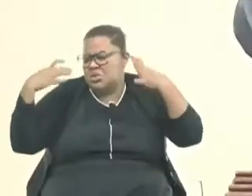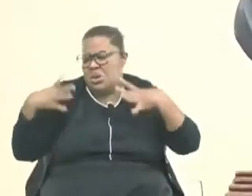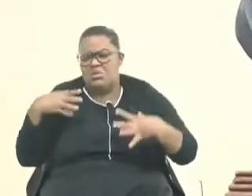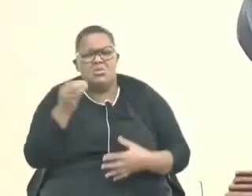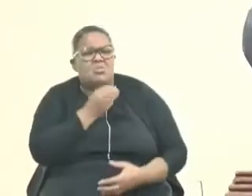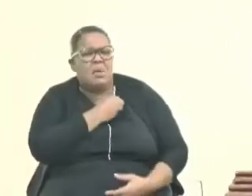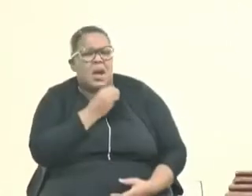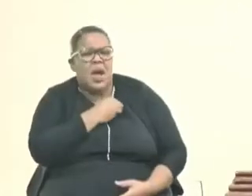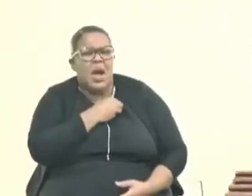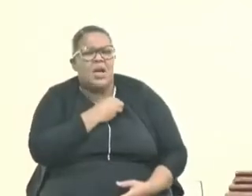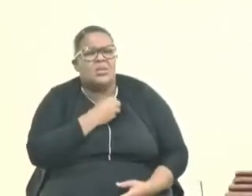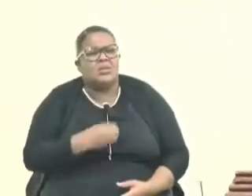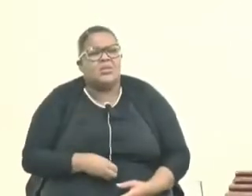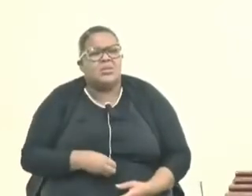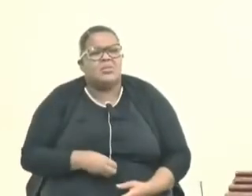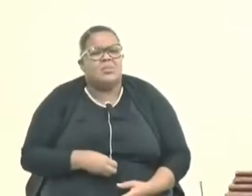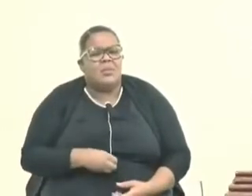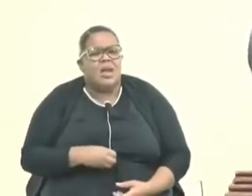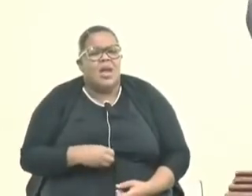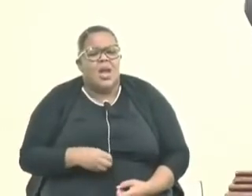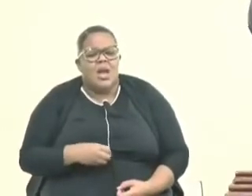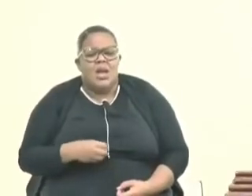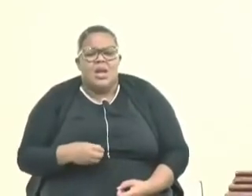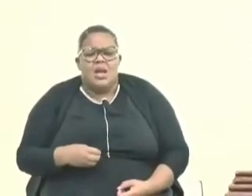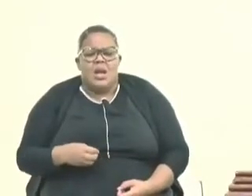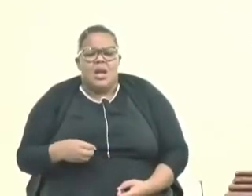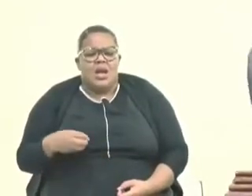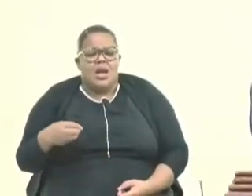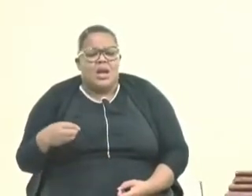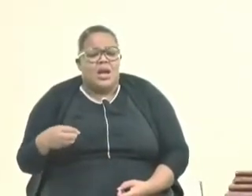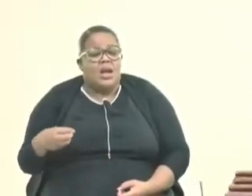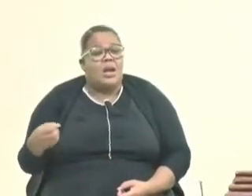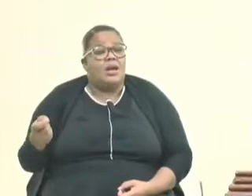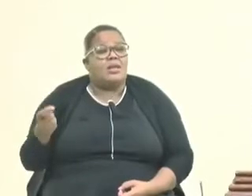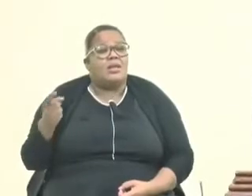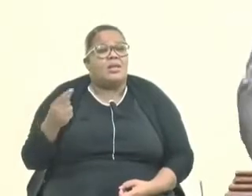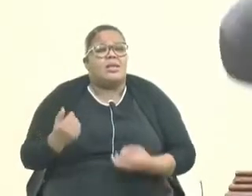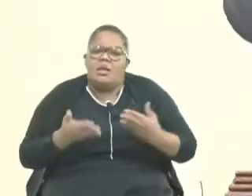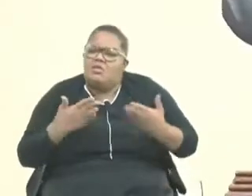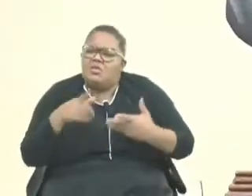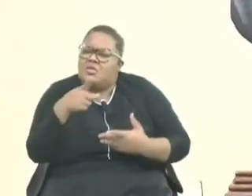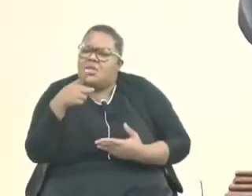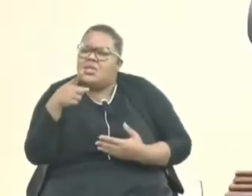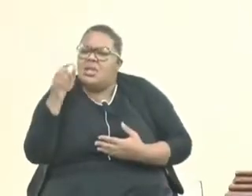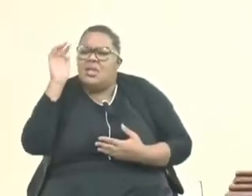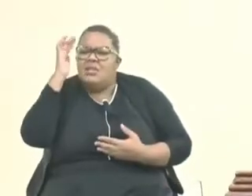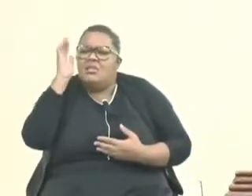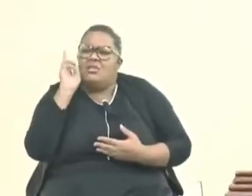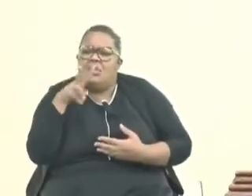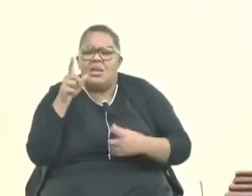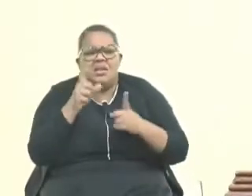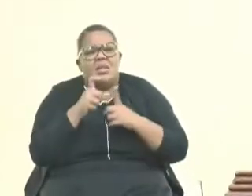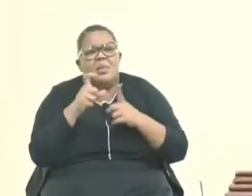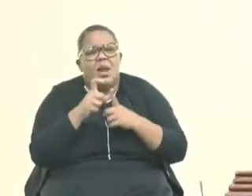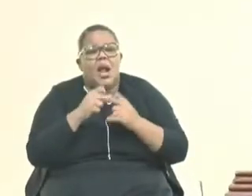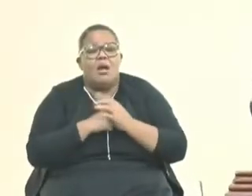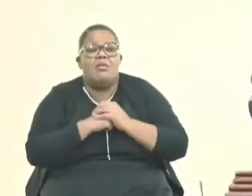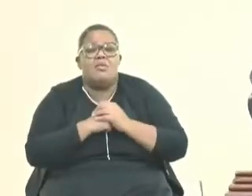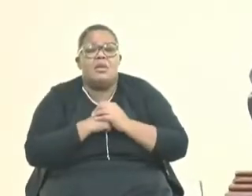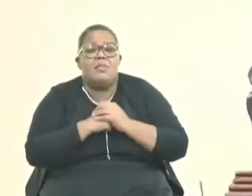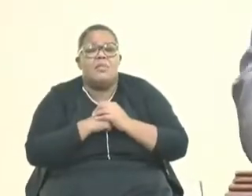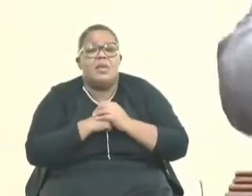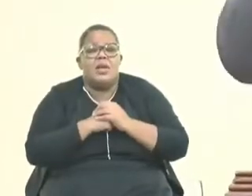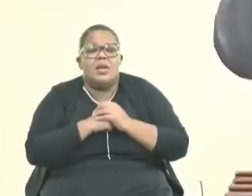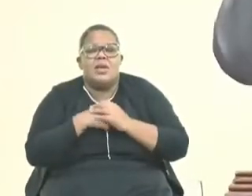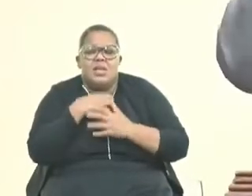Talvez você esteja incomodado com essa palavra sinal que ainda há luz há sinal que você ainda está ouvindo Deus